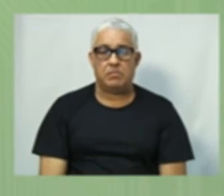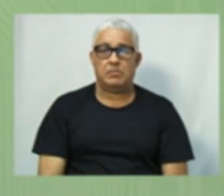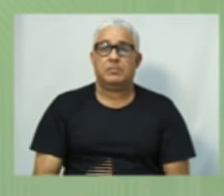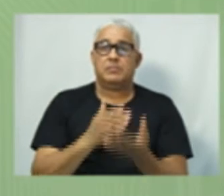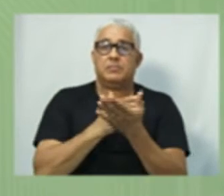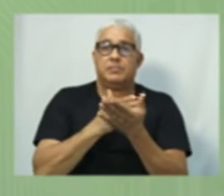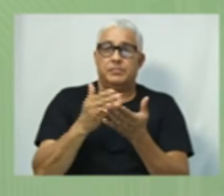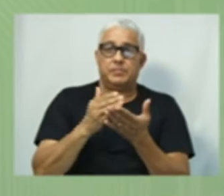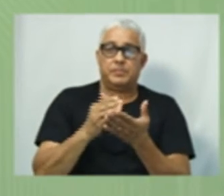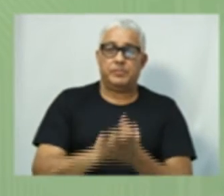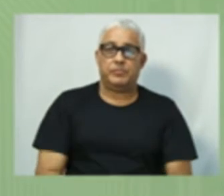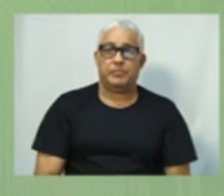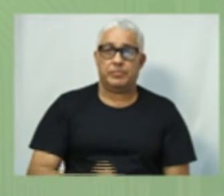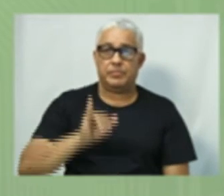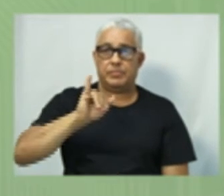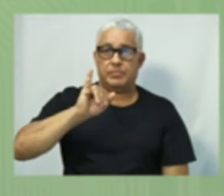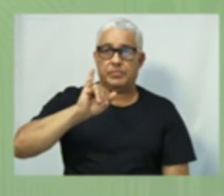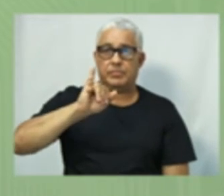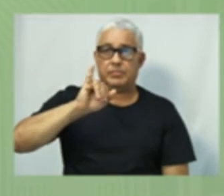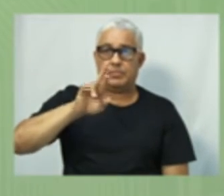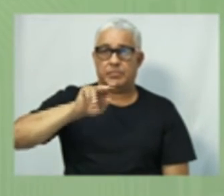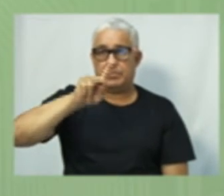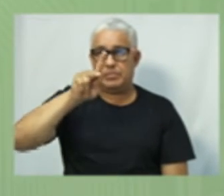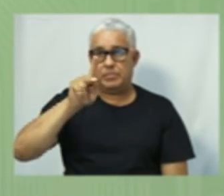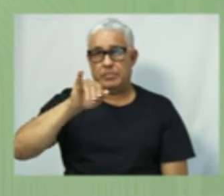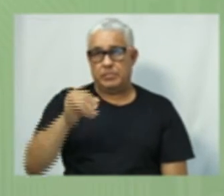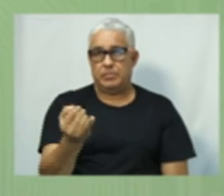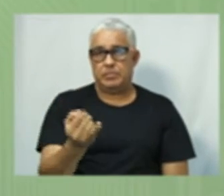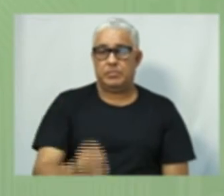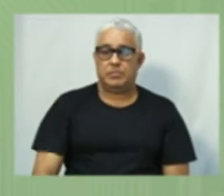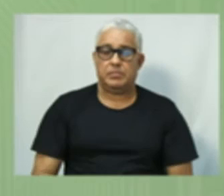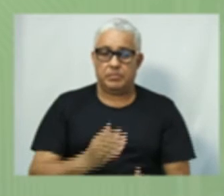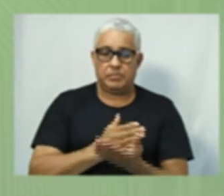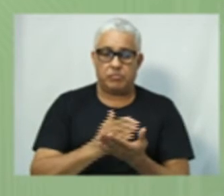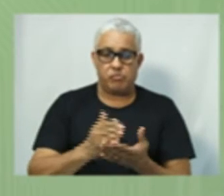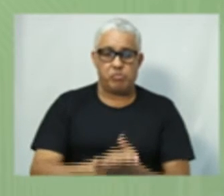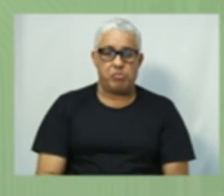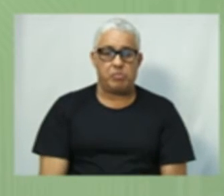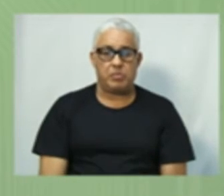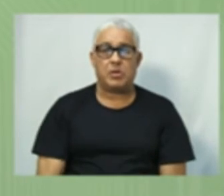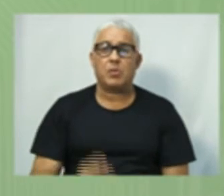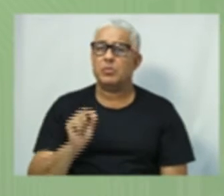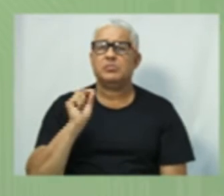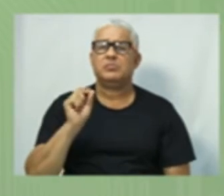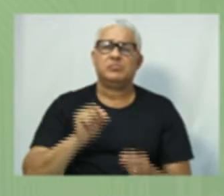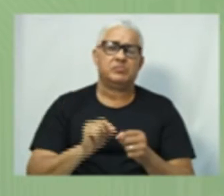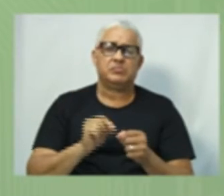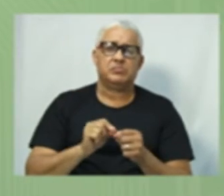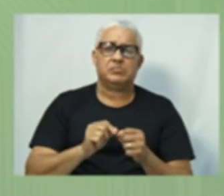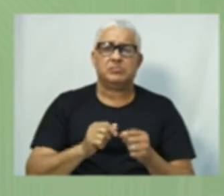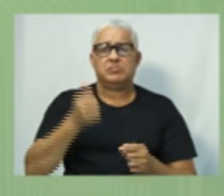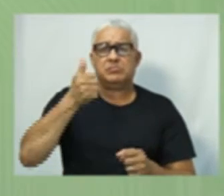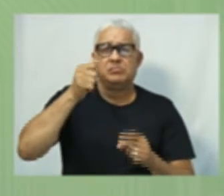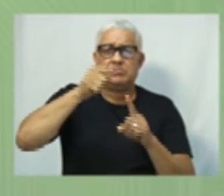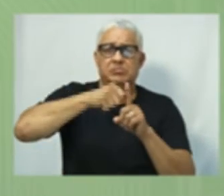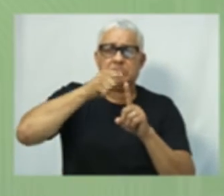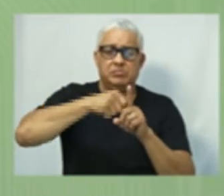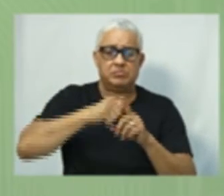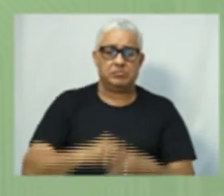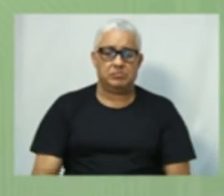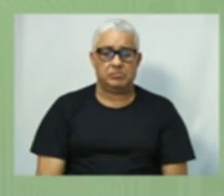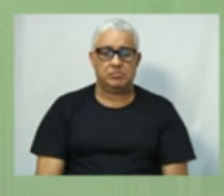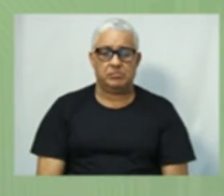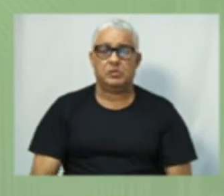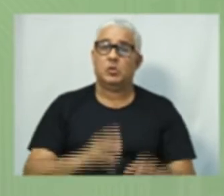começar pelo cálculo do IRPJ? IRPJ, o que temos que fazer no primeiro mês? Fazer